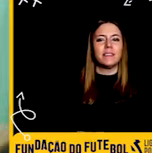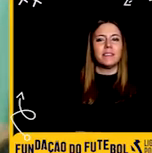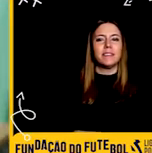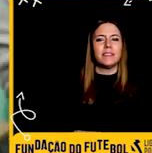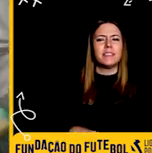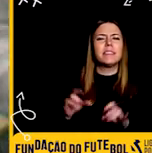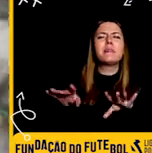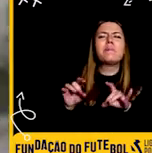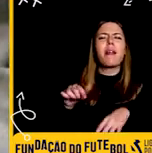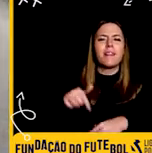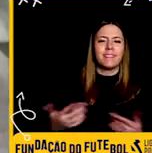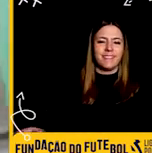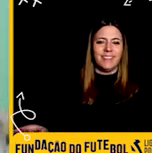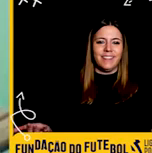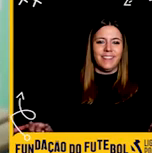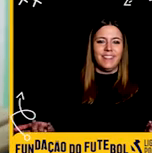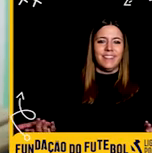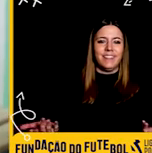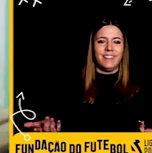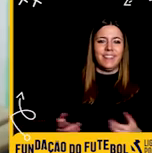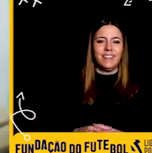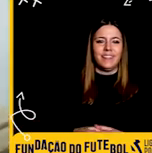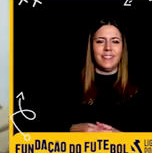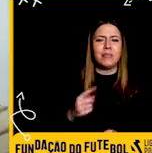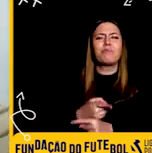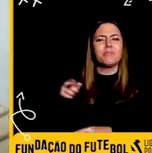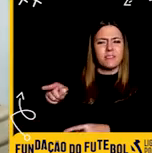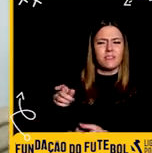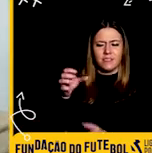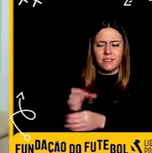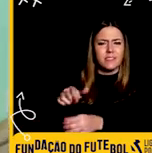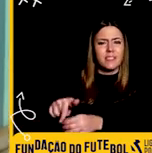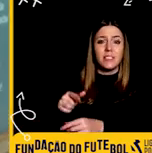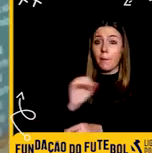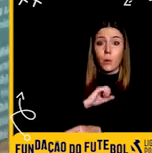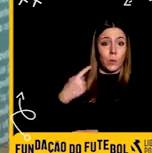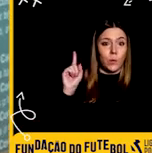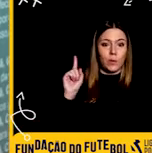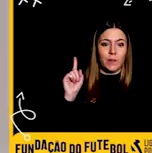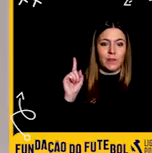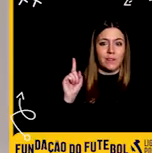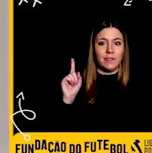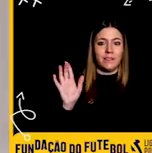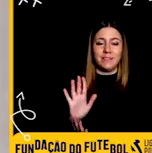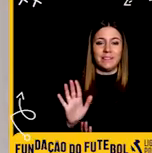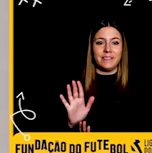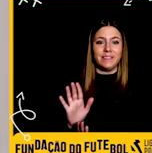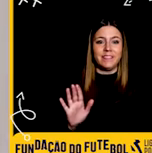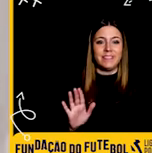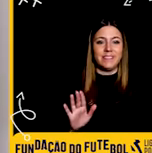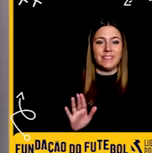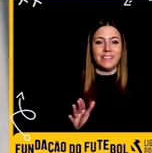Isso é uma história muito engraçada. O que é que se passa aqui? Não, isto porque não estava previsto. Isto não estava previsto. Não, porque isso não é meu. Isso é, acho que